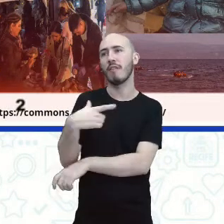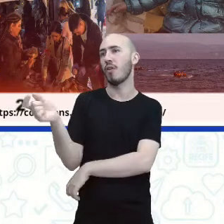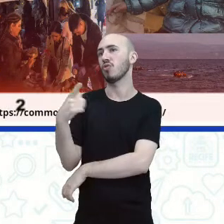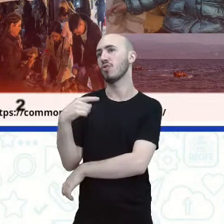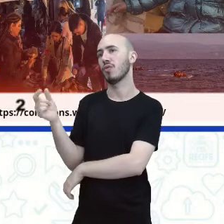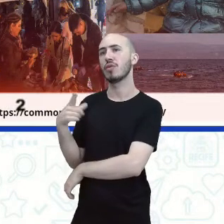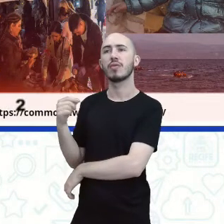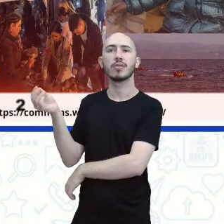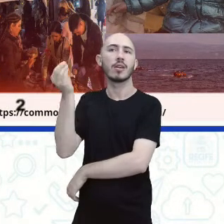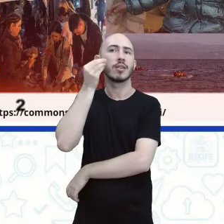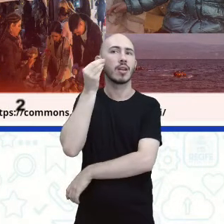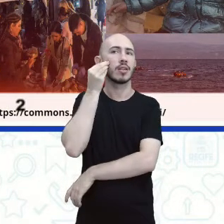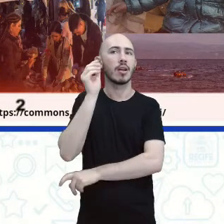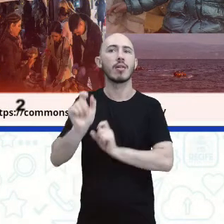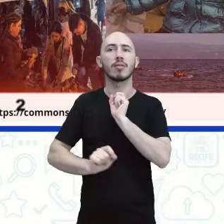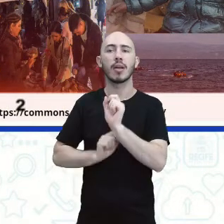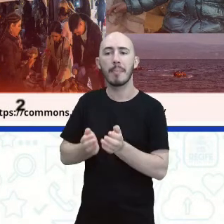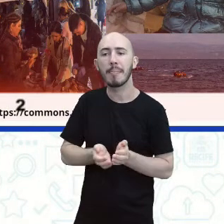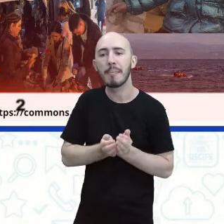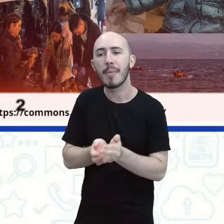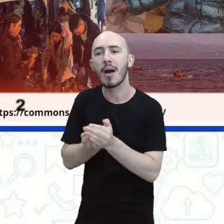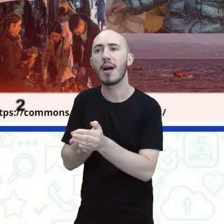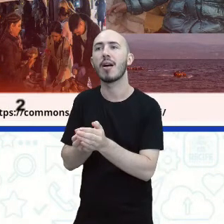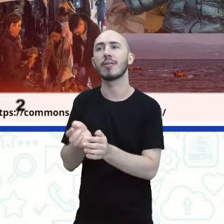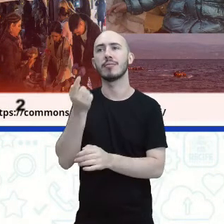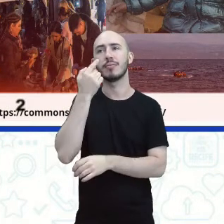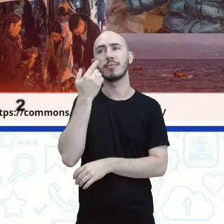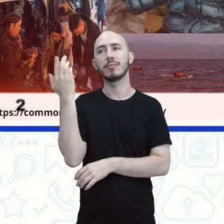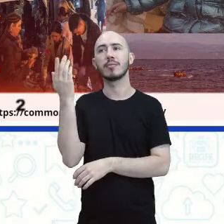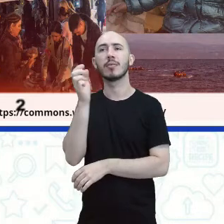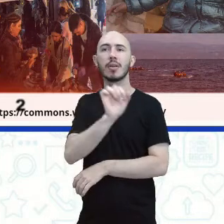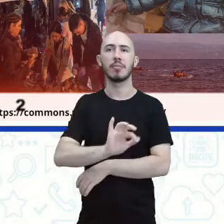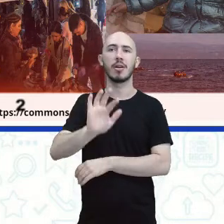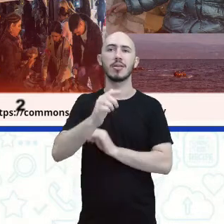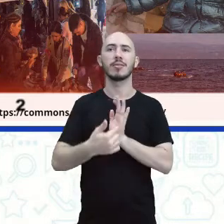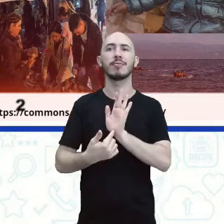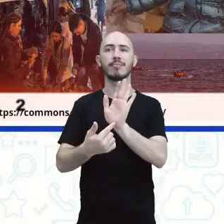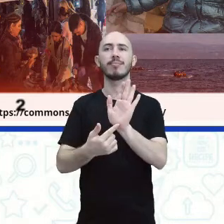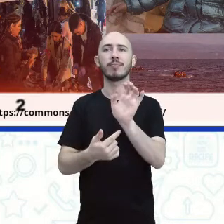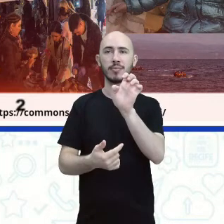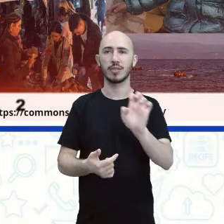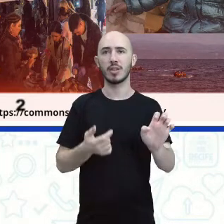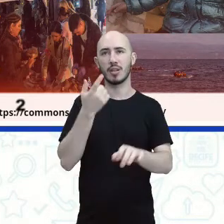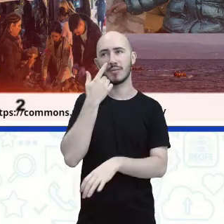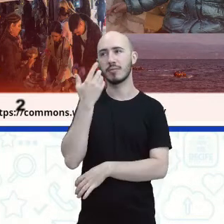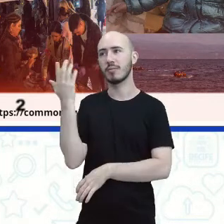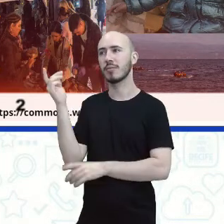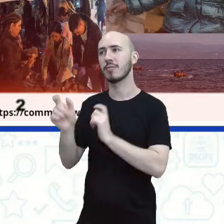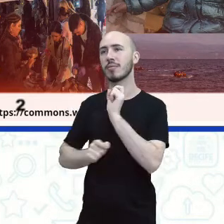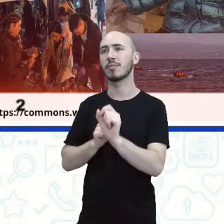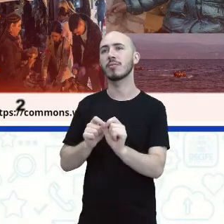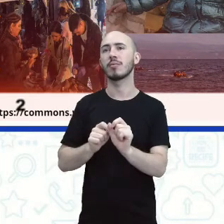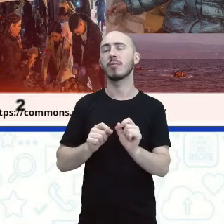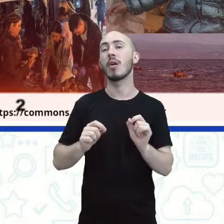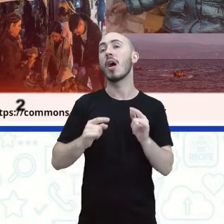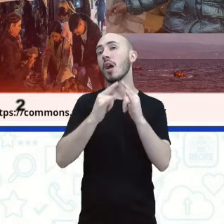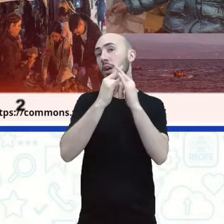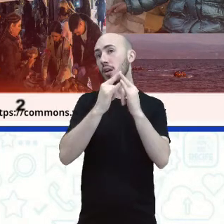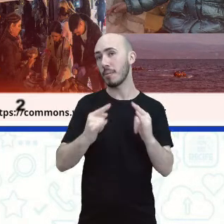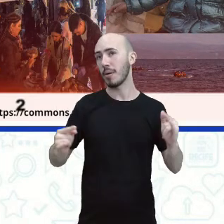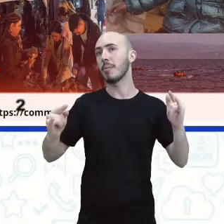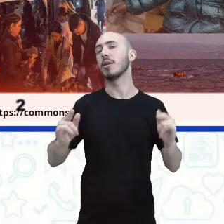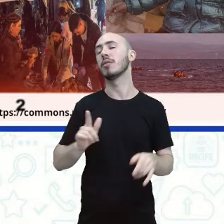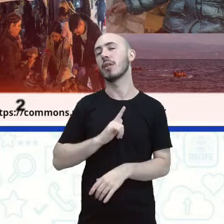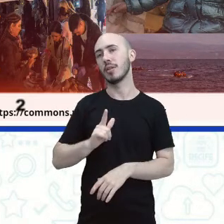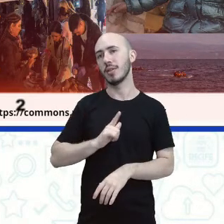chegar e tentar embarcações. Aí essa imagem que vocês estão vendo lá de esquerda aqui é de acampamentos que são feitos na Europa.